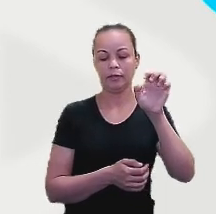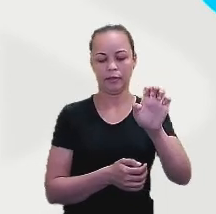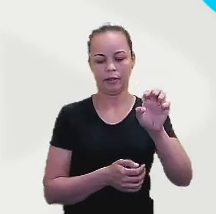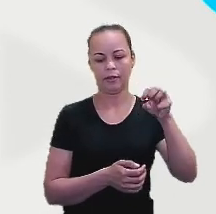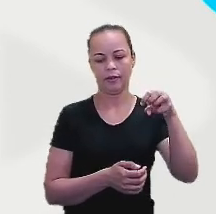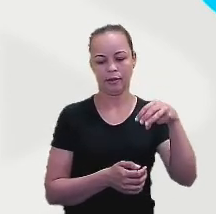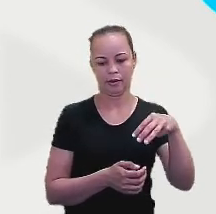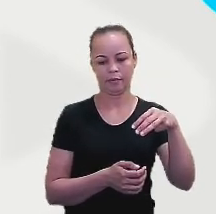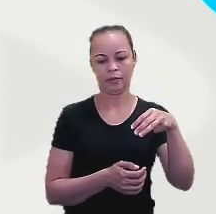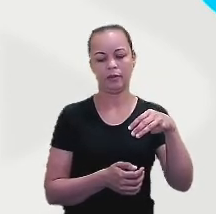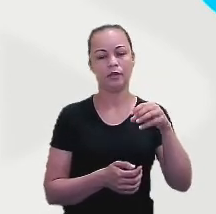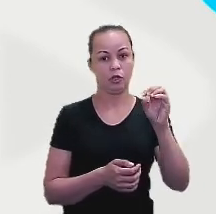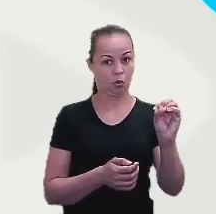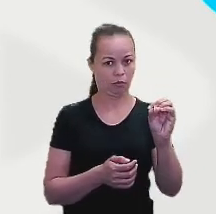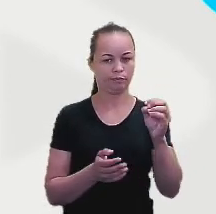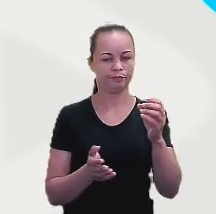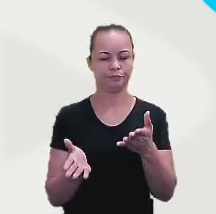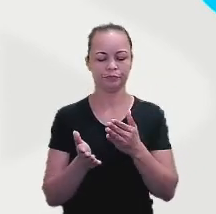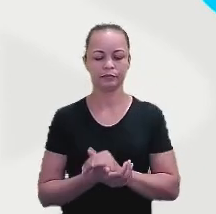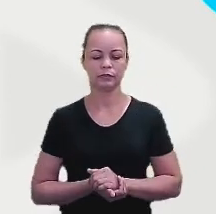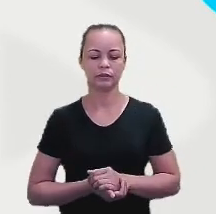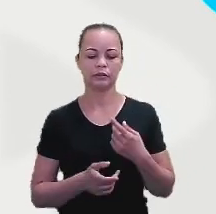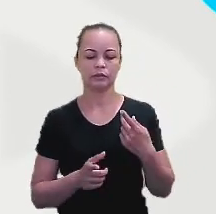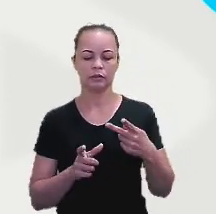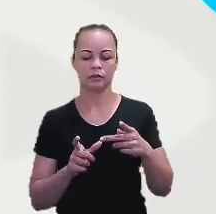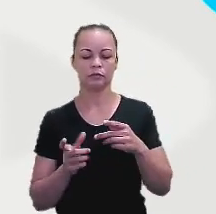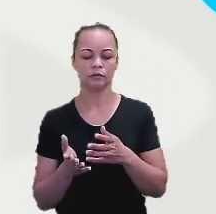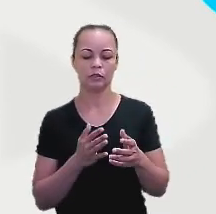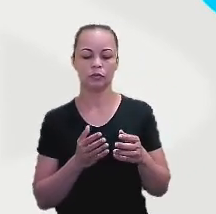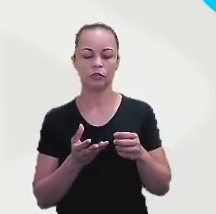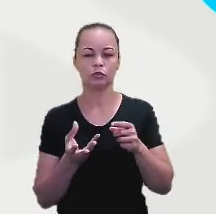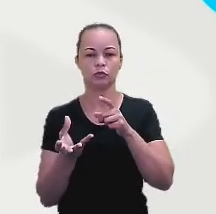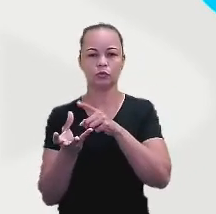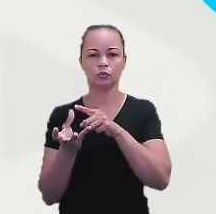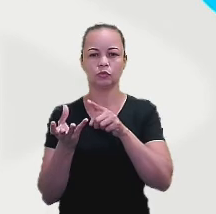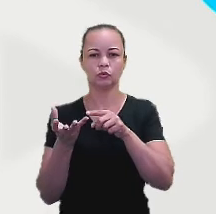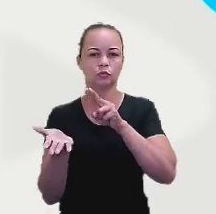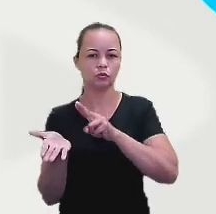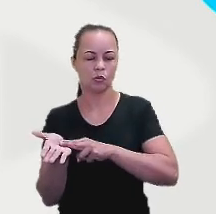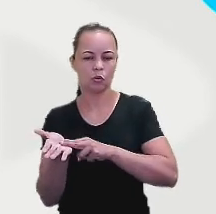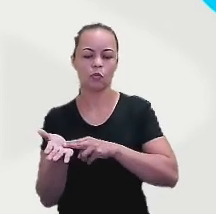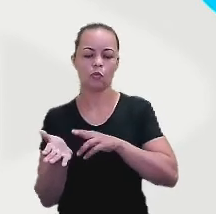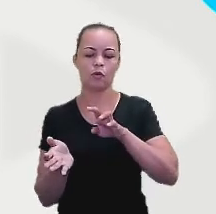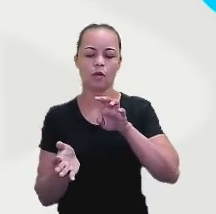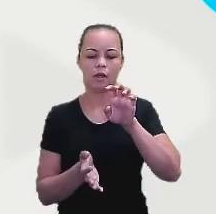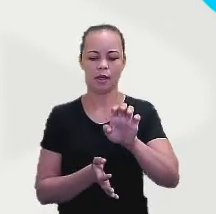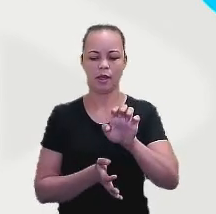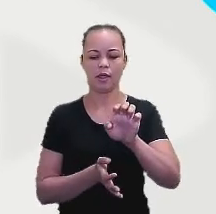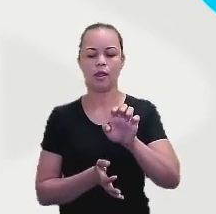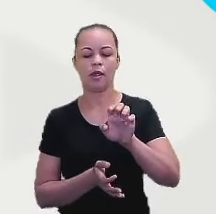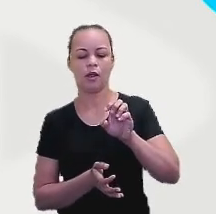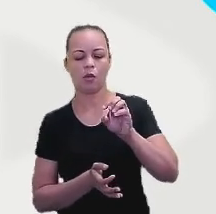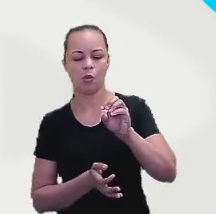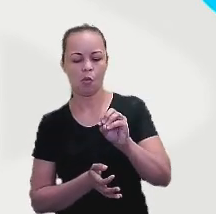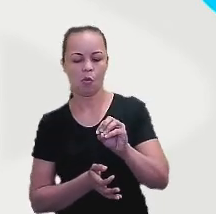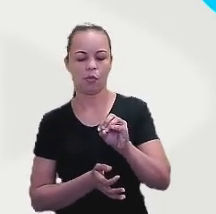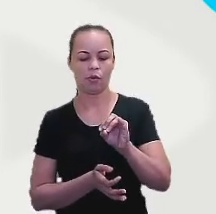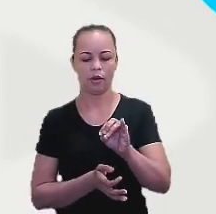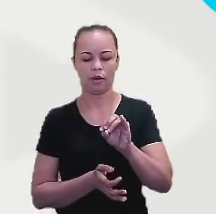plural ou não. E as oxítonas terminadas em ditongos abertos, como EI, OI e EL, seguidos ou não de S